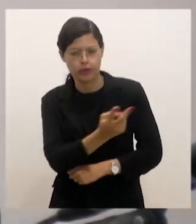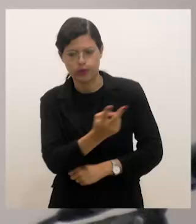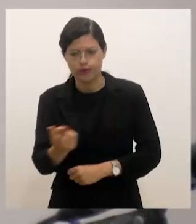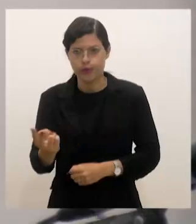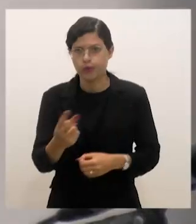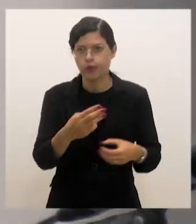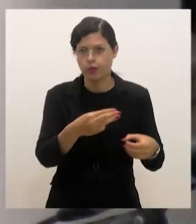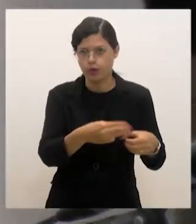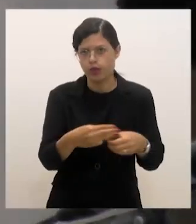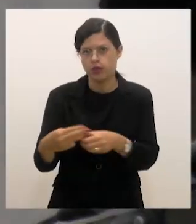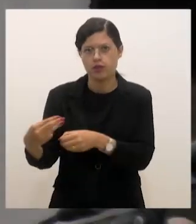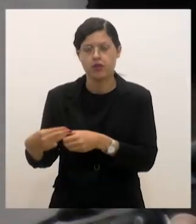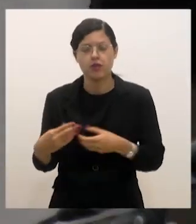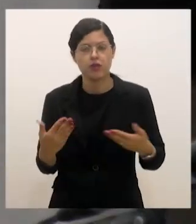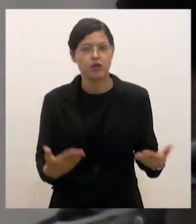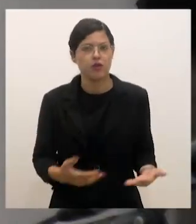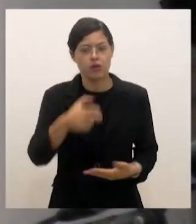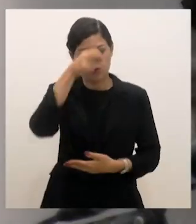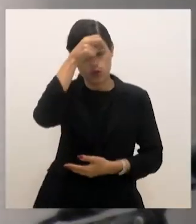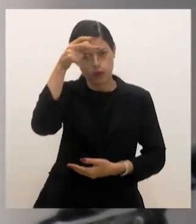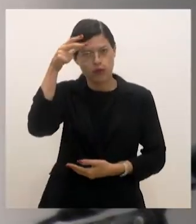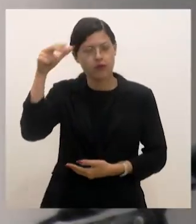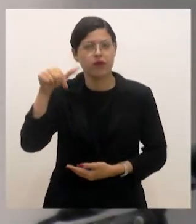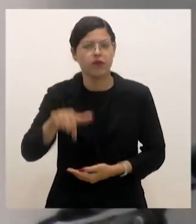botando toda